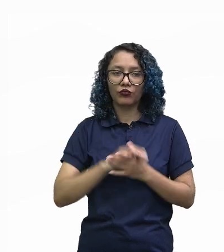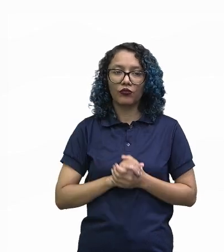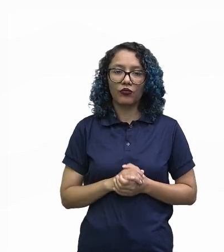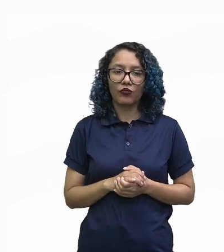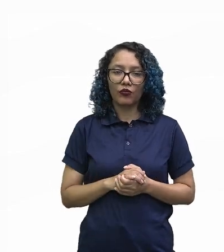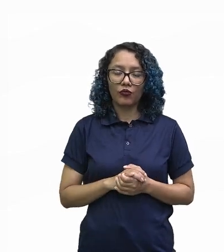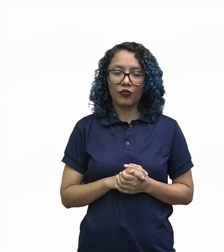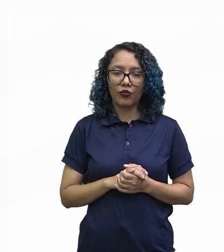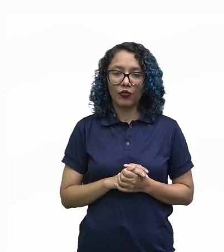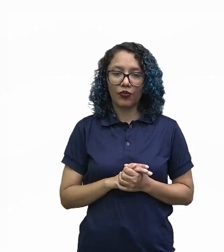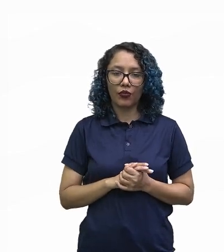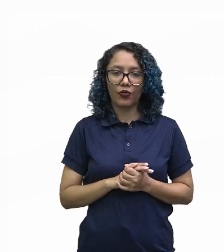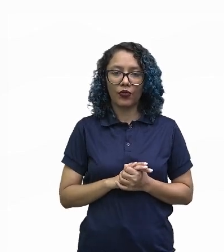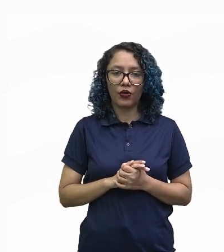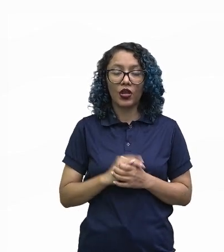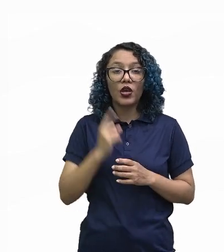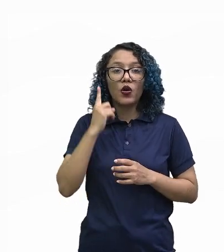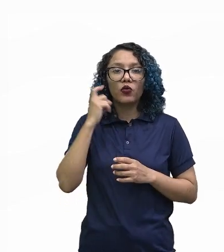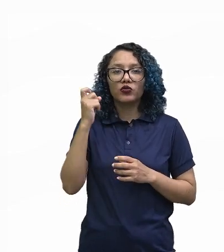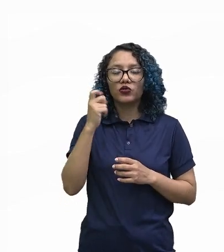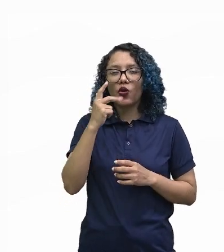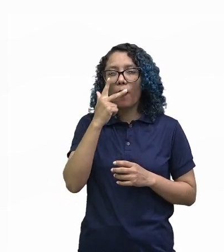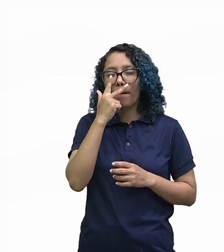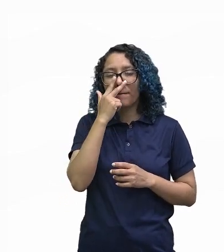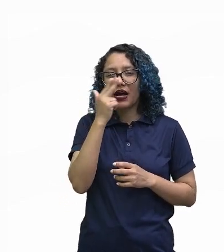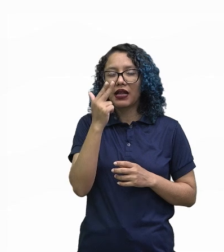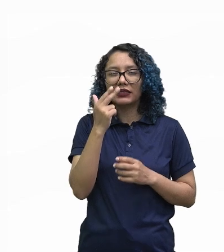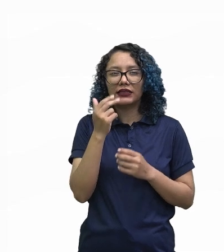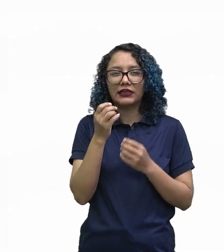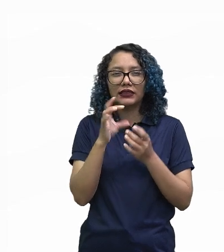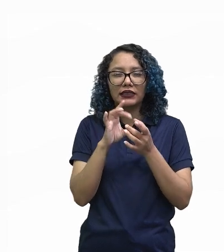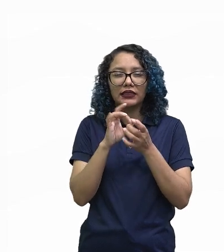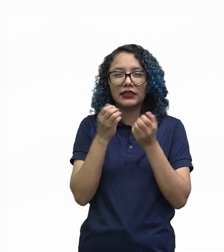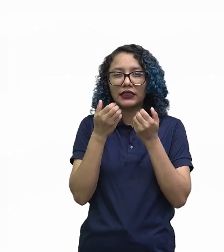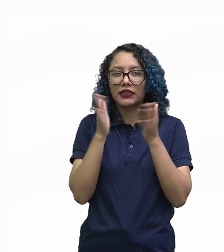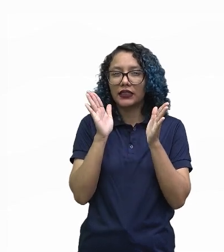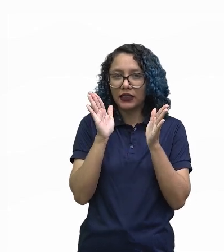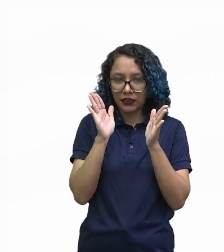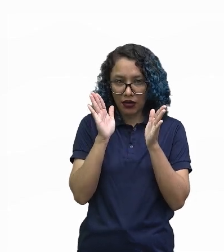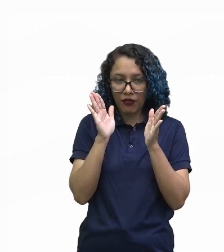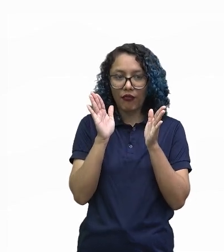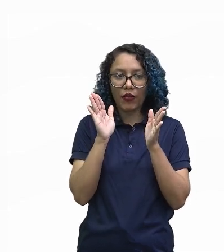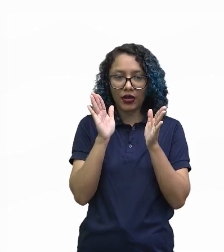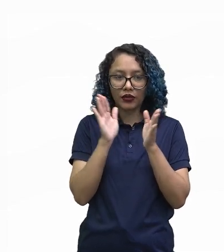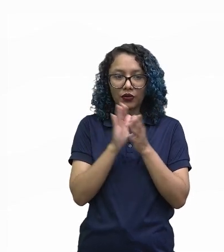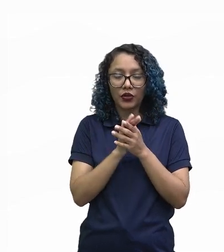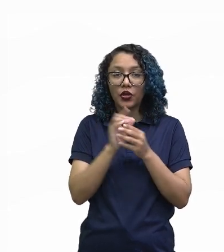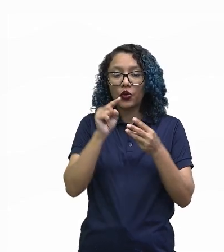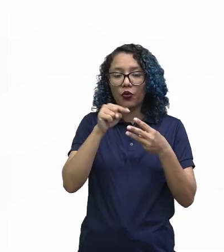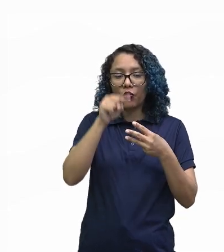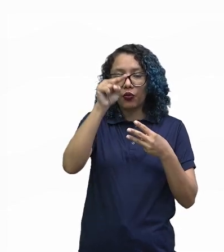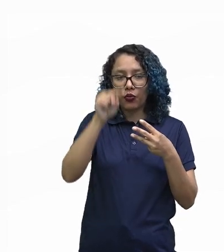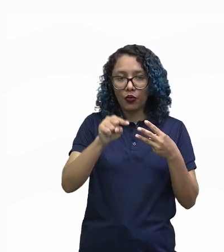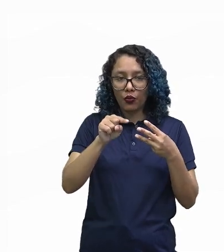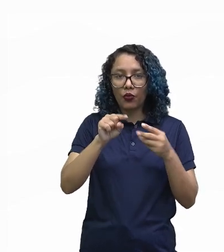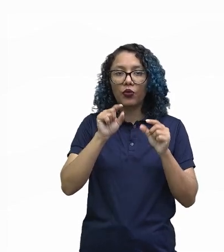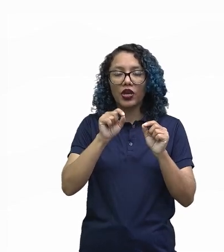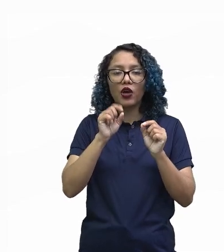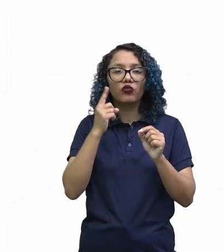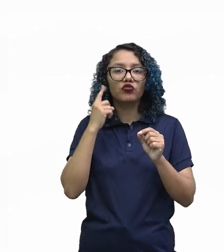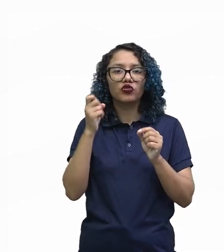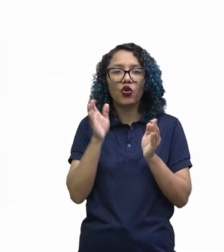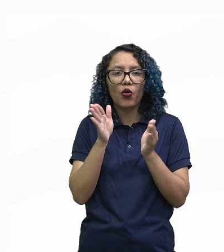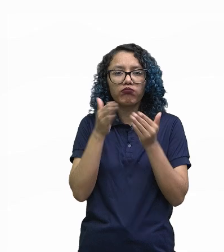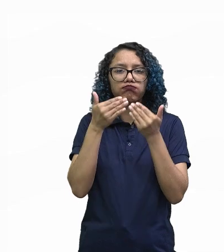um som nas palavras, o som é aberto. E o acento circunflexo, ele tem um som fechado nas palavras.